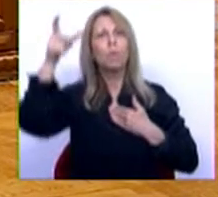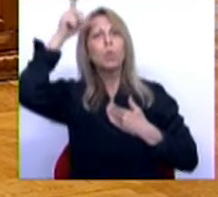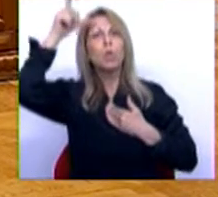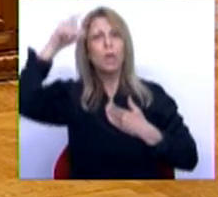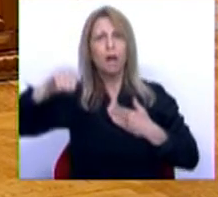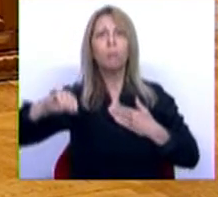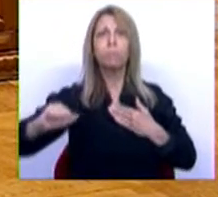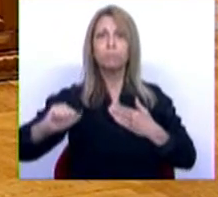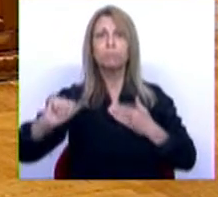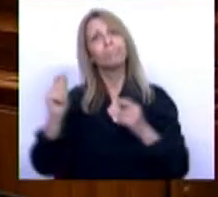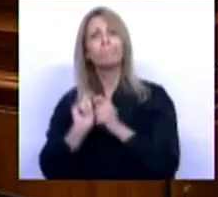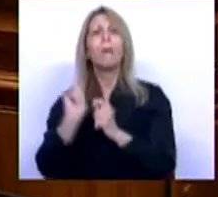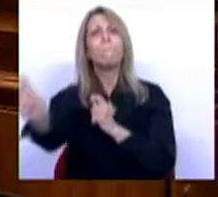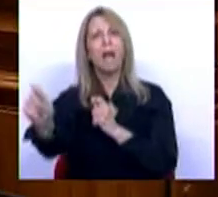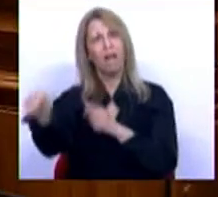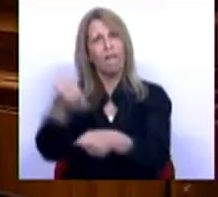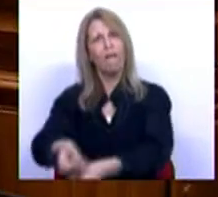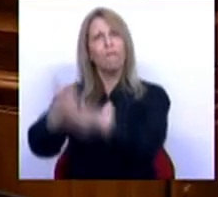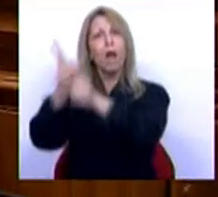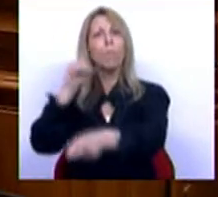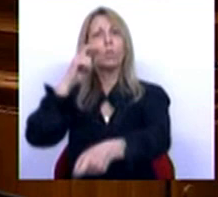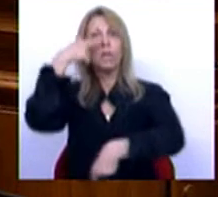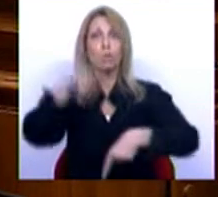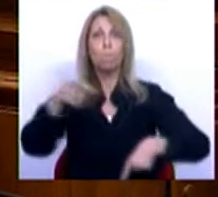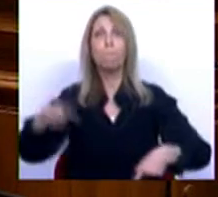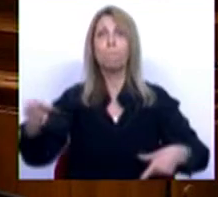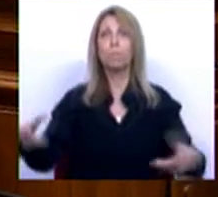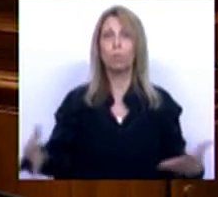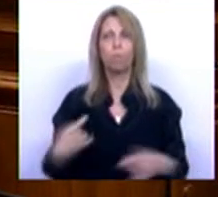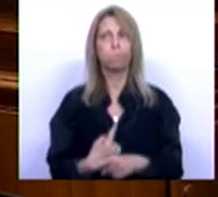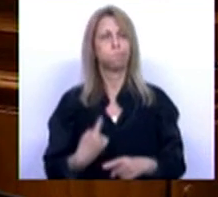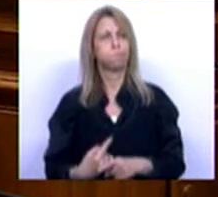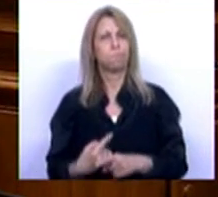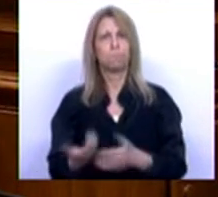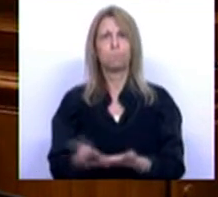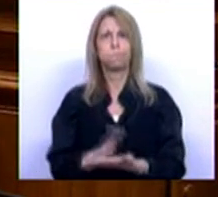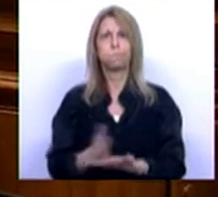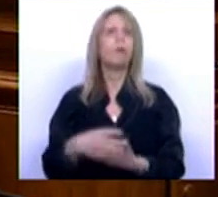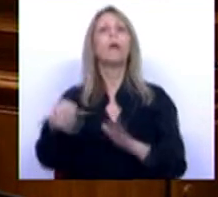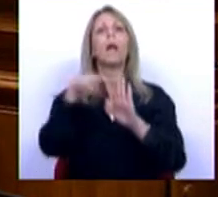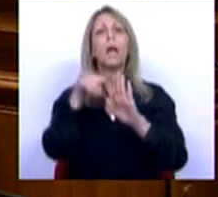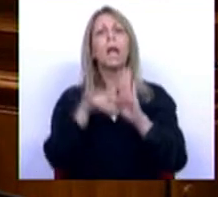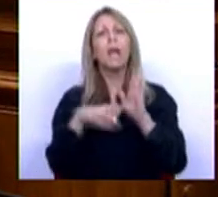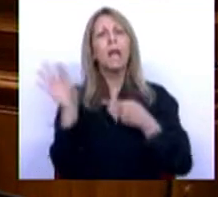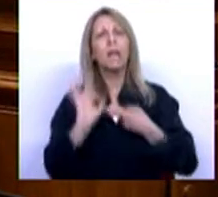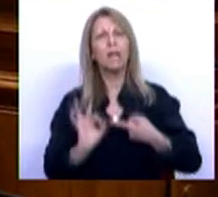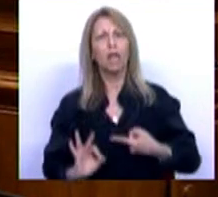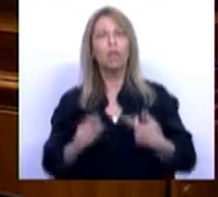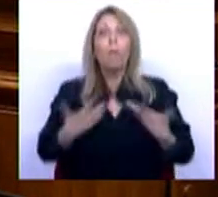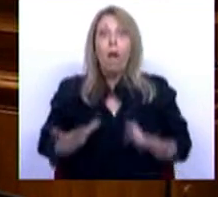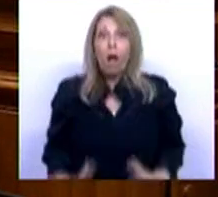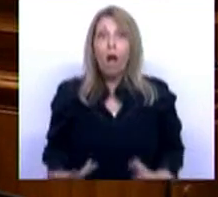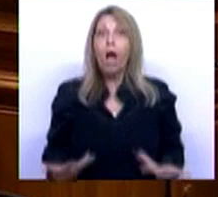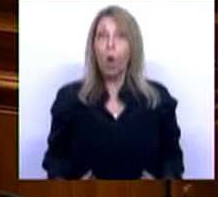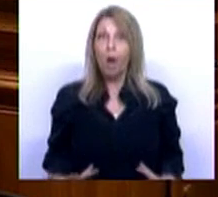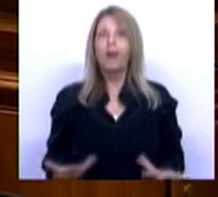protegerem pessoas. Não obstante esta dualidade de critérios, no presente só me posso congratular com a